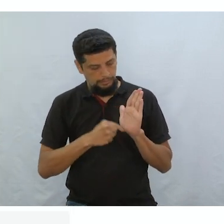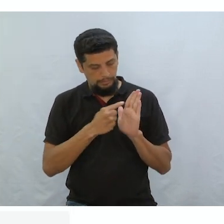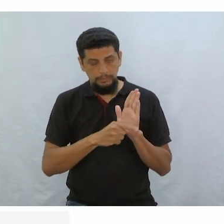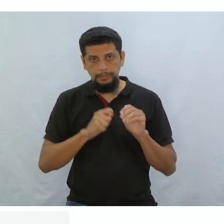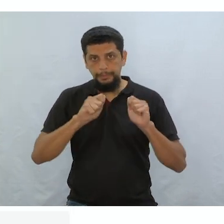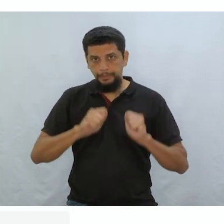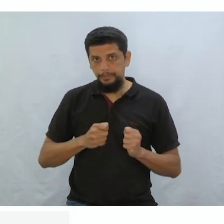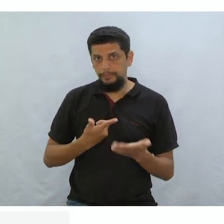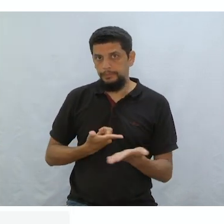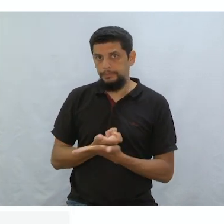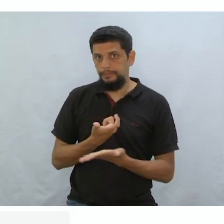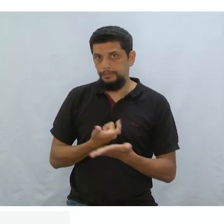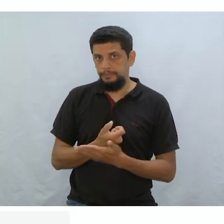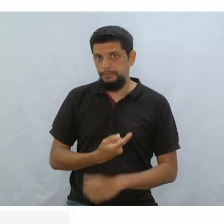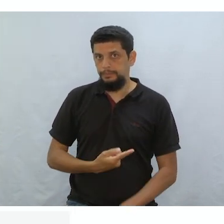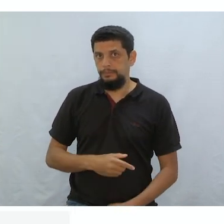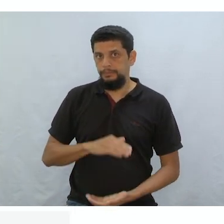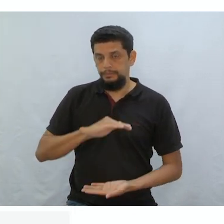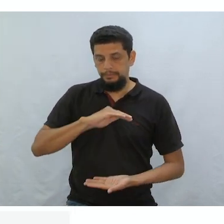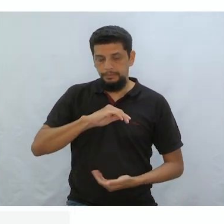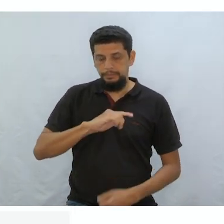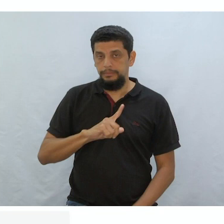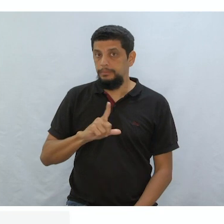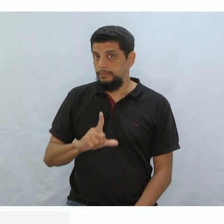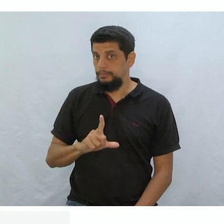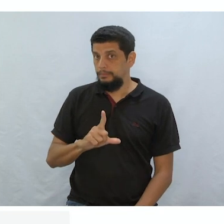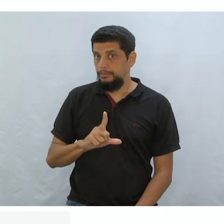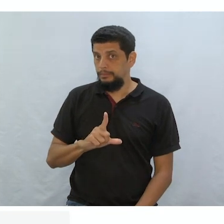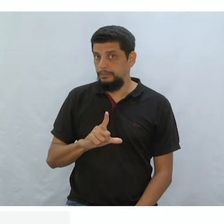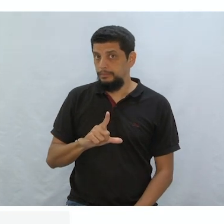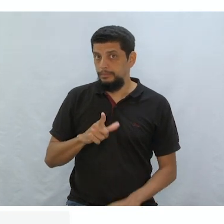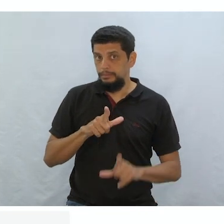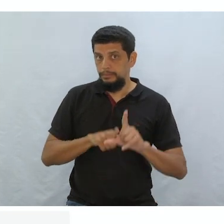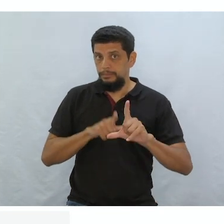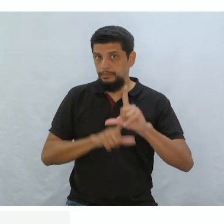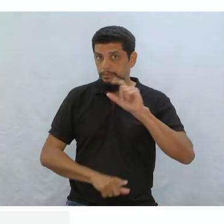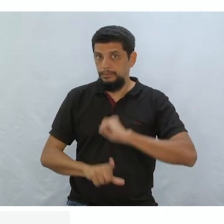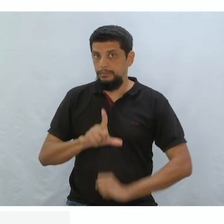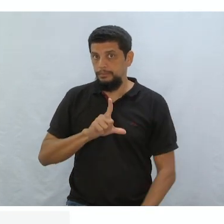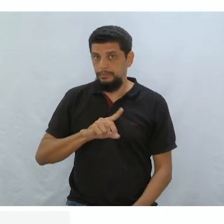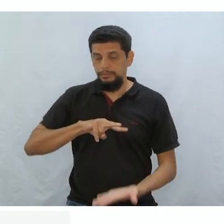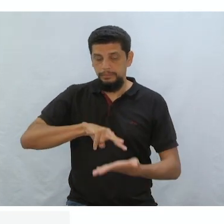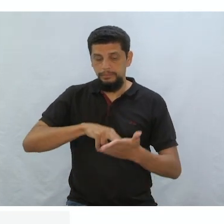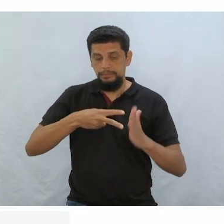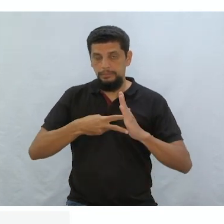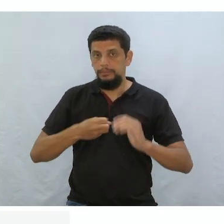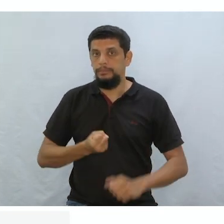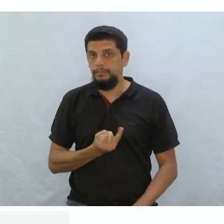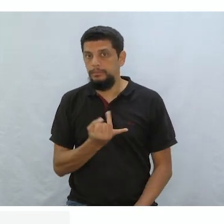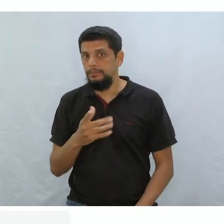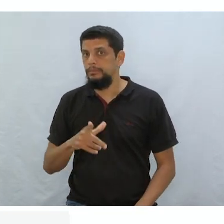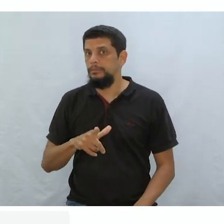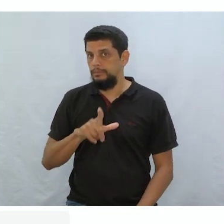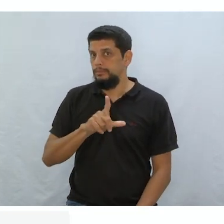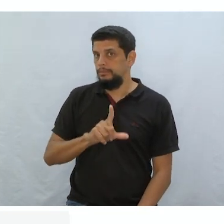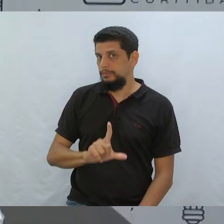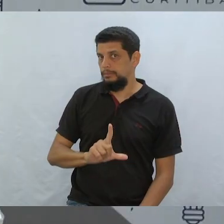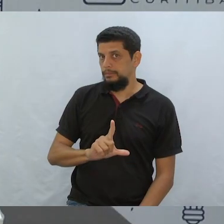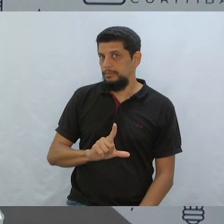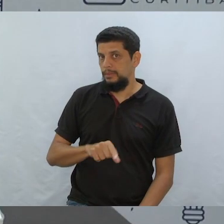que podemos comprar em litros, né? E o L, né, que representa a quantidade de